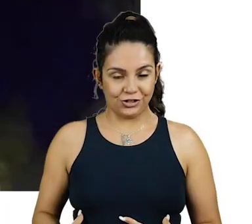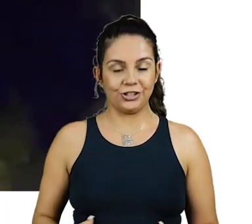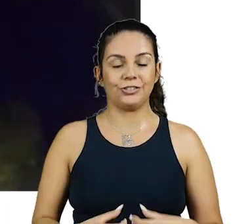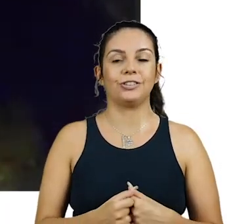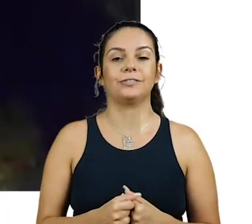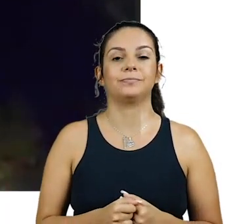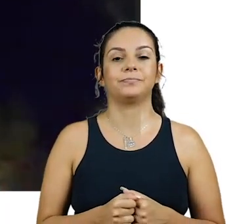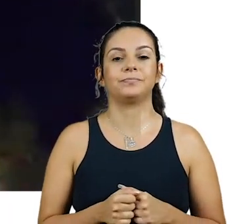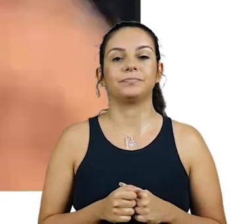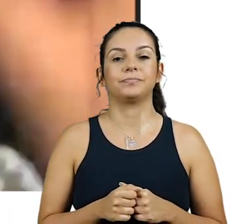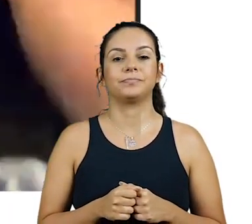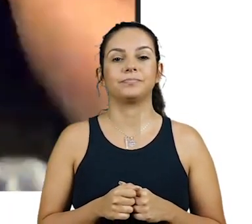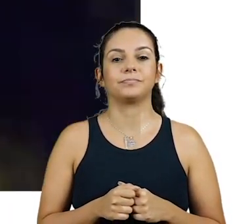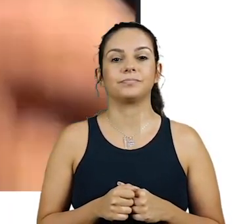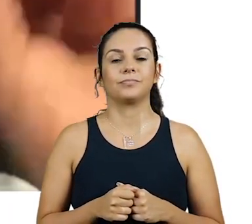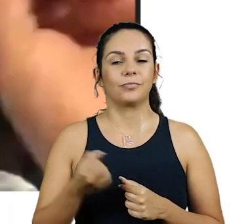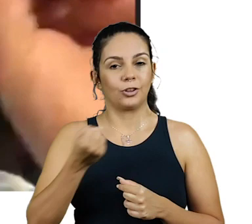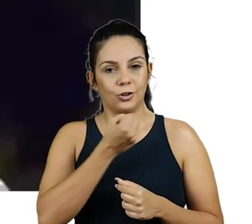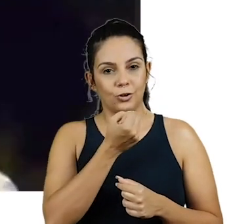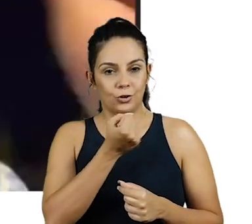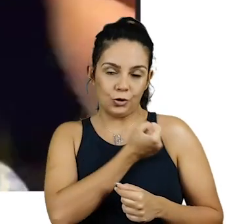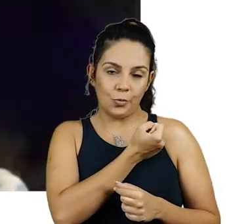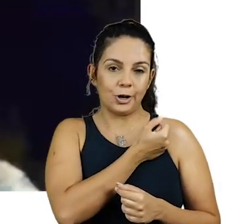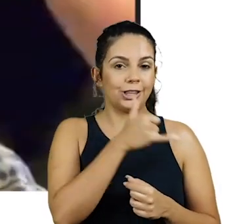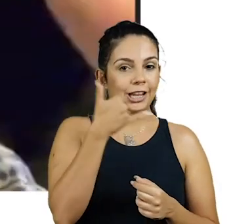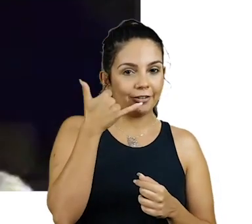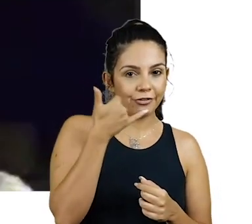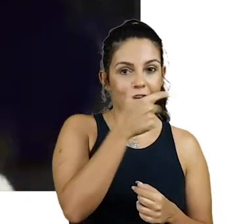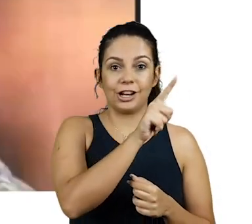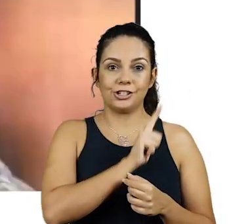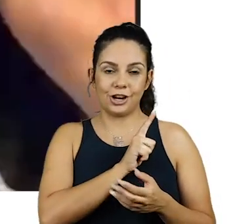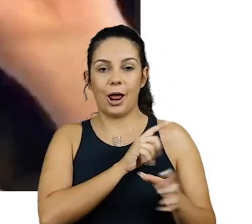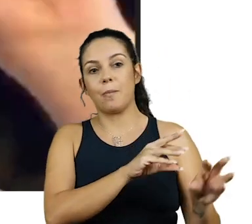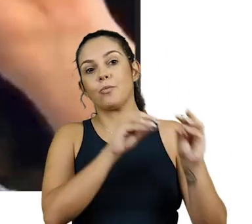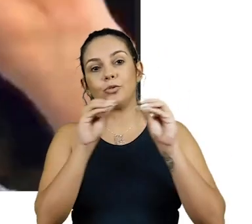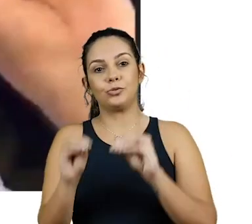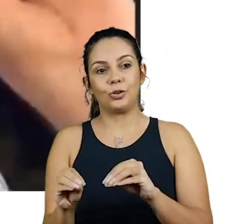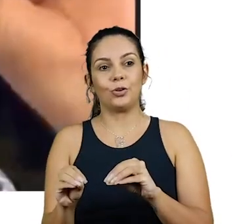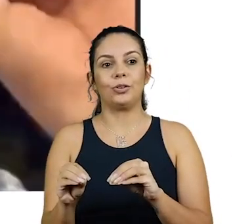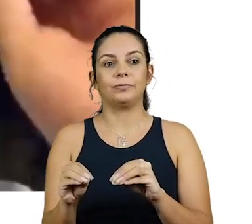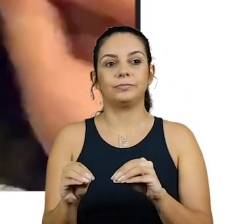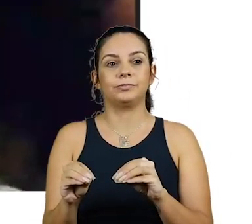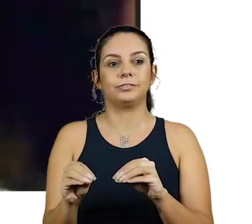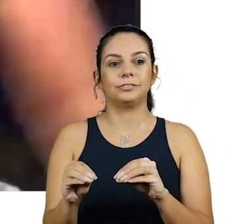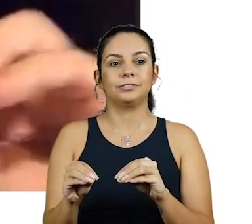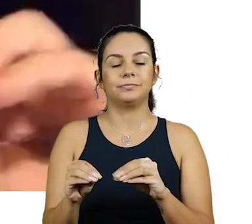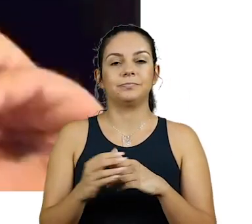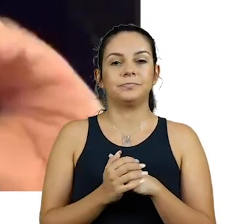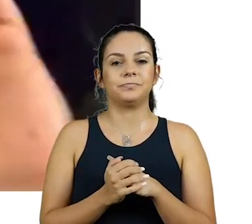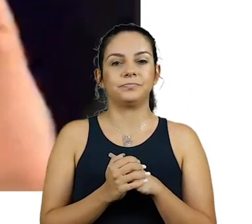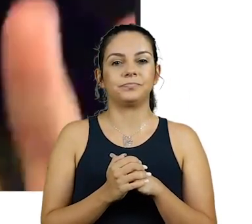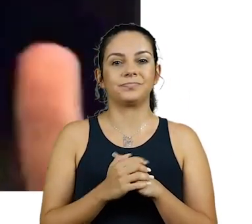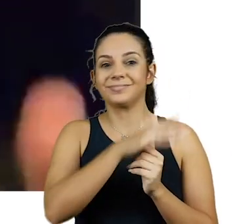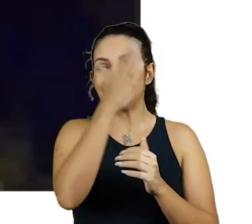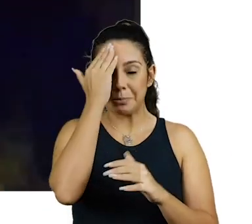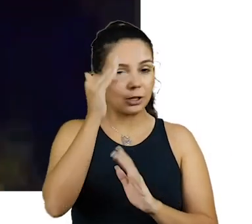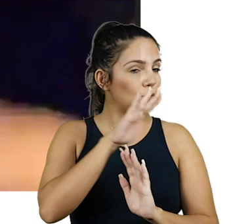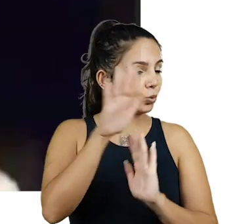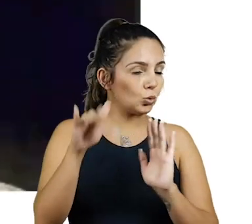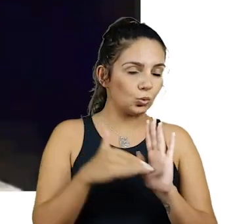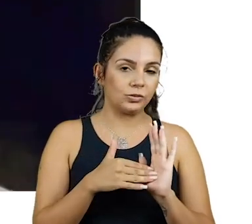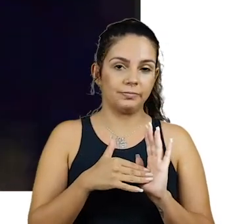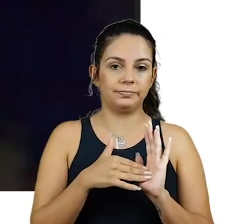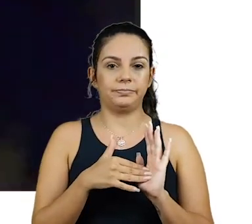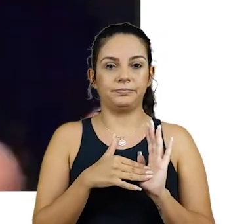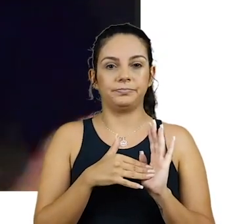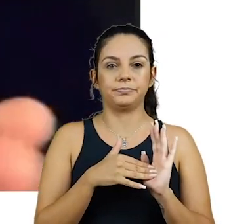67, do número de telefone que ela tinha quando ela mudou para Santa Teresa. Ela sabia tudo.